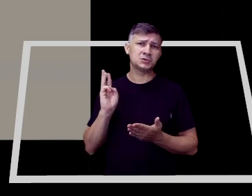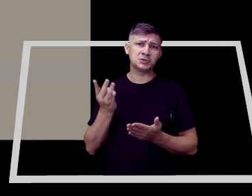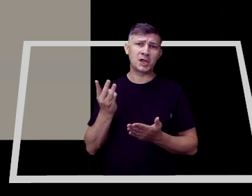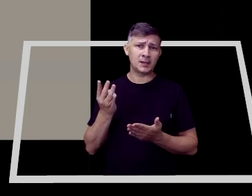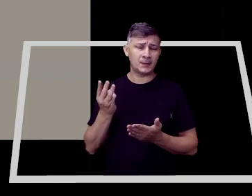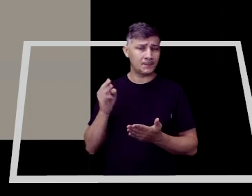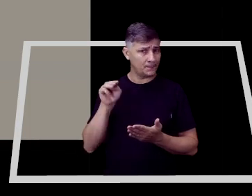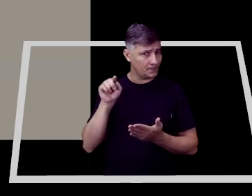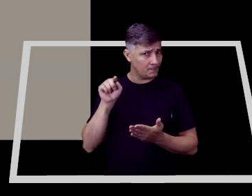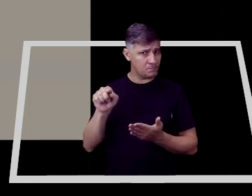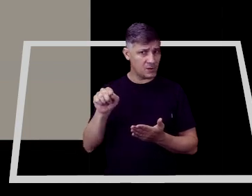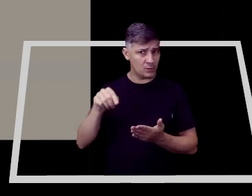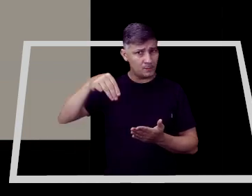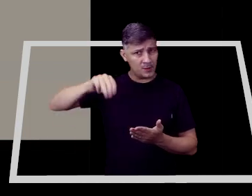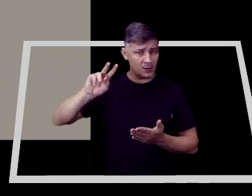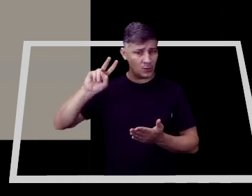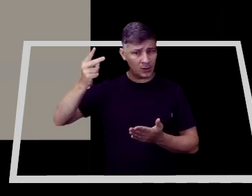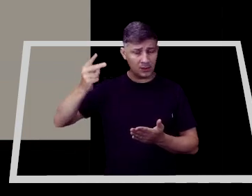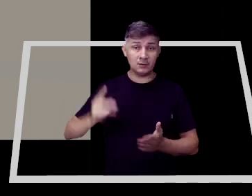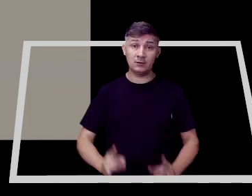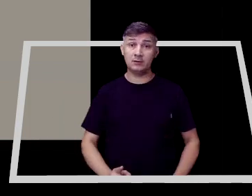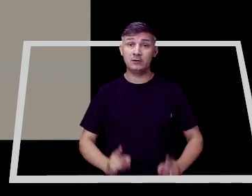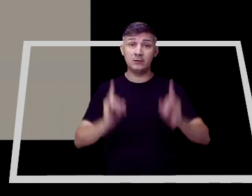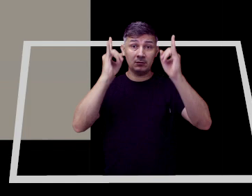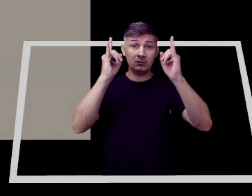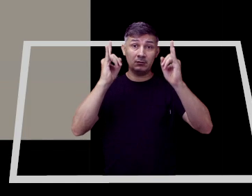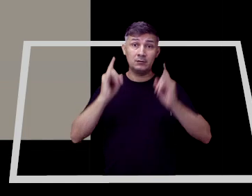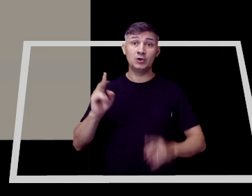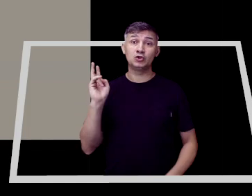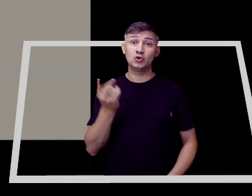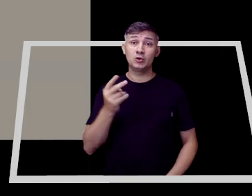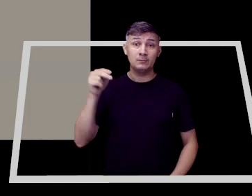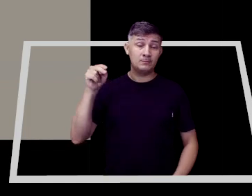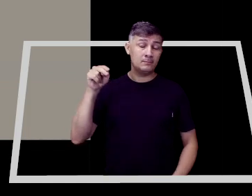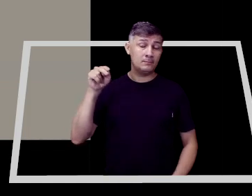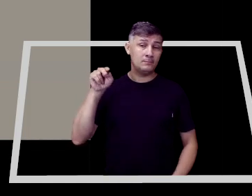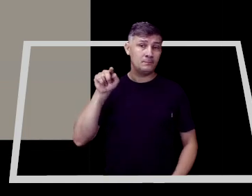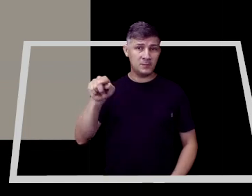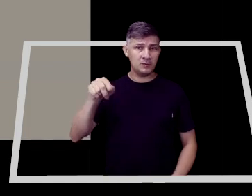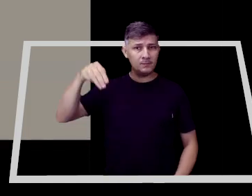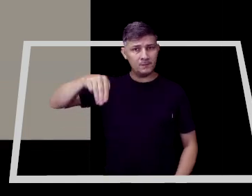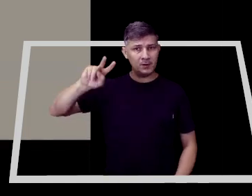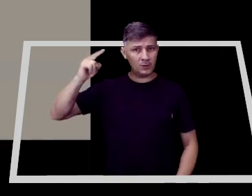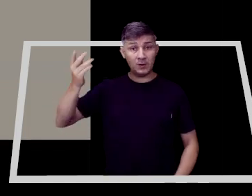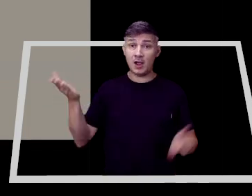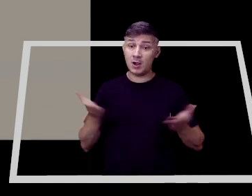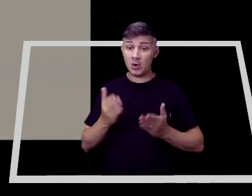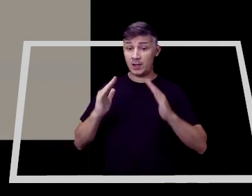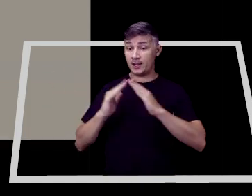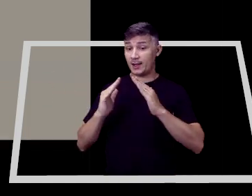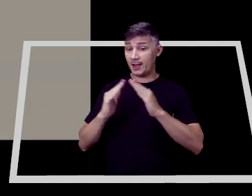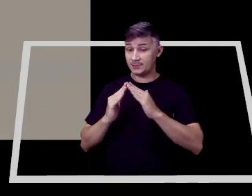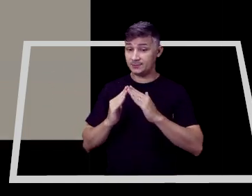quadrados, um edifício com aproximadamente 2 mil metros quadrados. Agora, a ideia da casa, né?